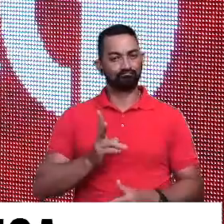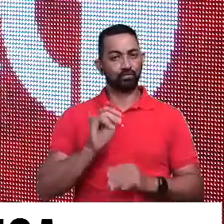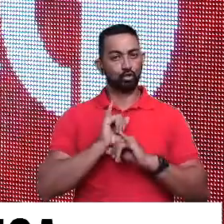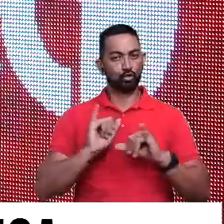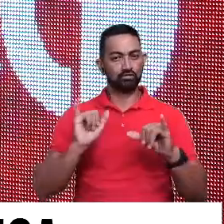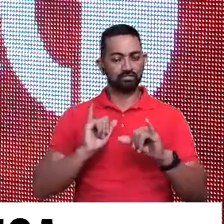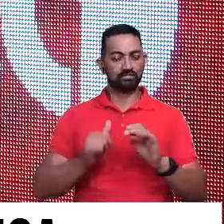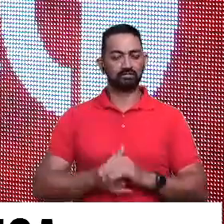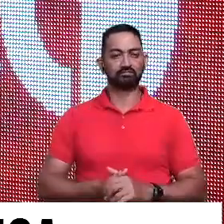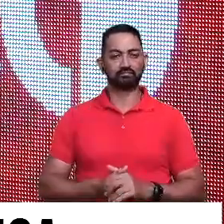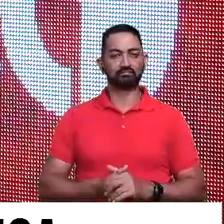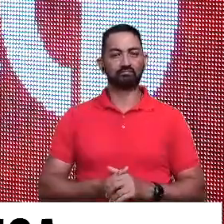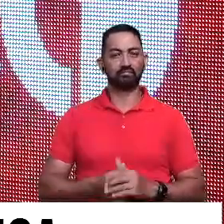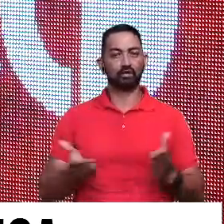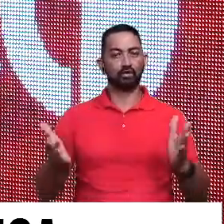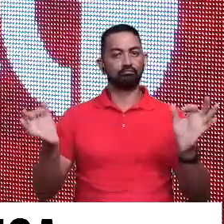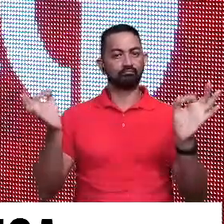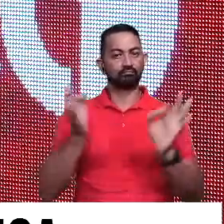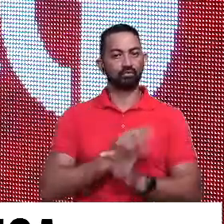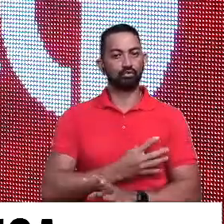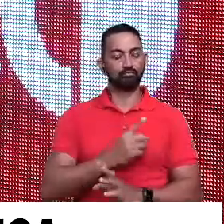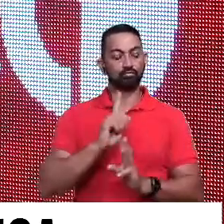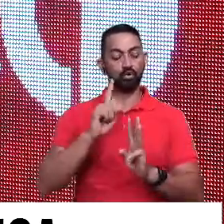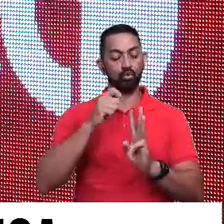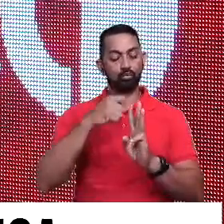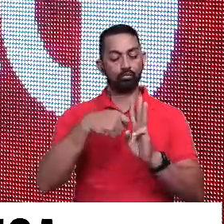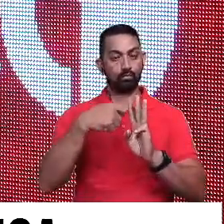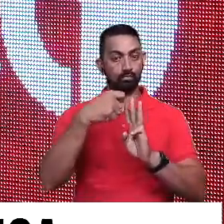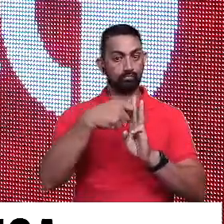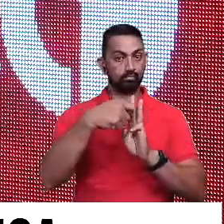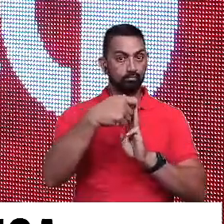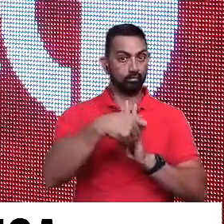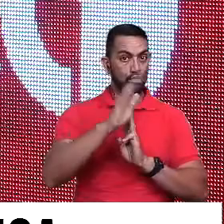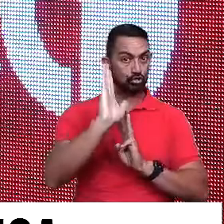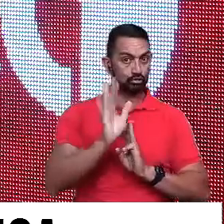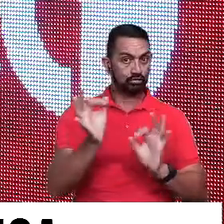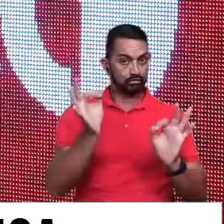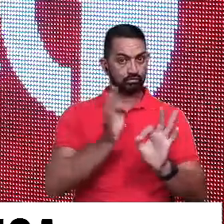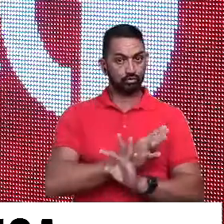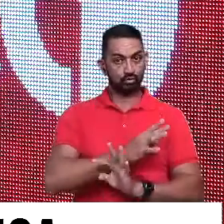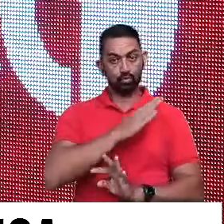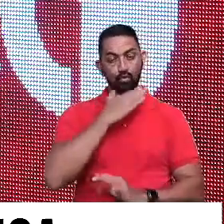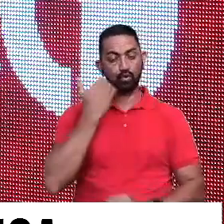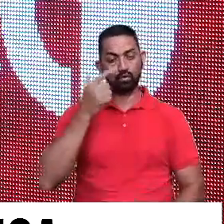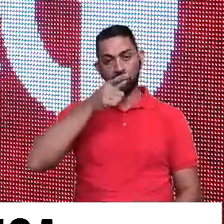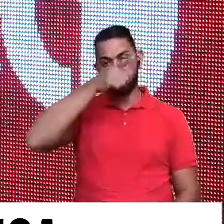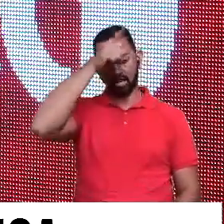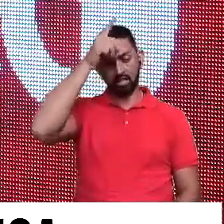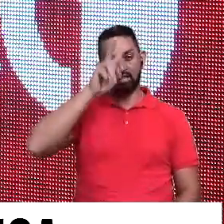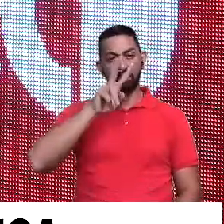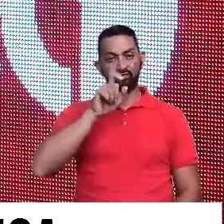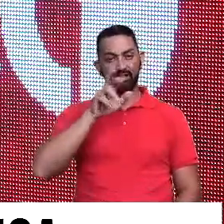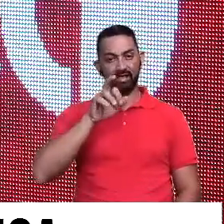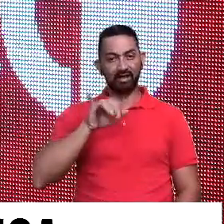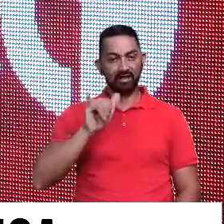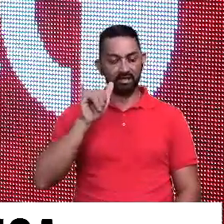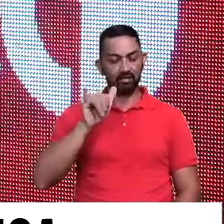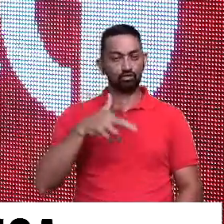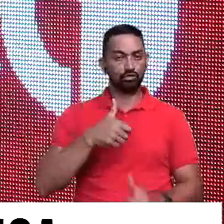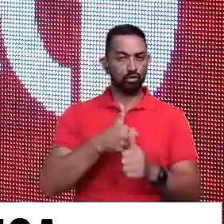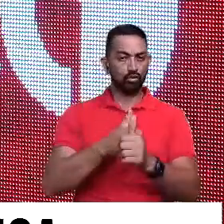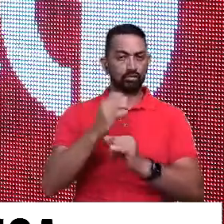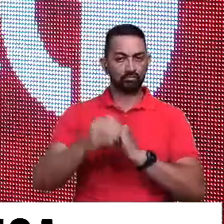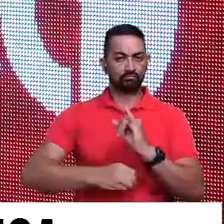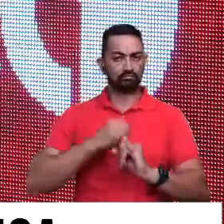Vamos seguir então com mais notícias? Hoje completa mais um mês da morte do líder comunitário Vanderlei Rodrigues. Se você acompanha o